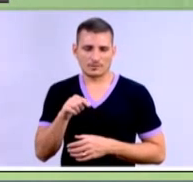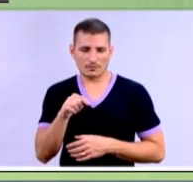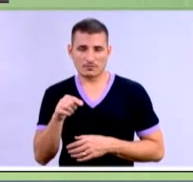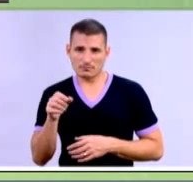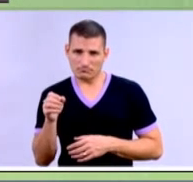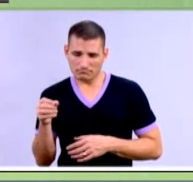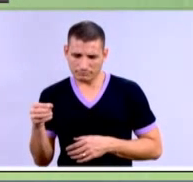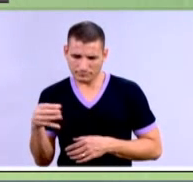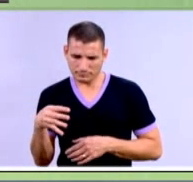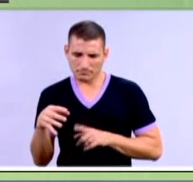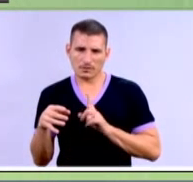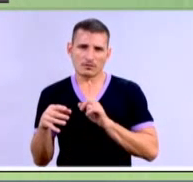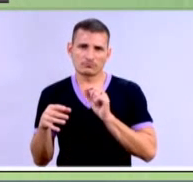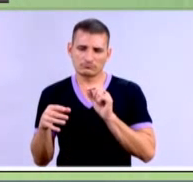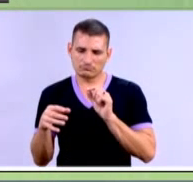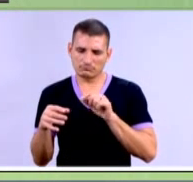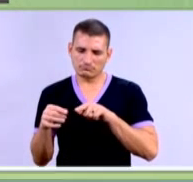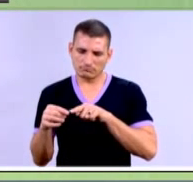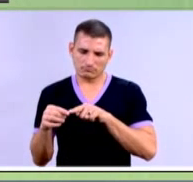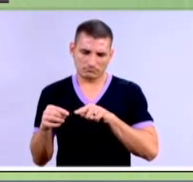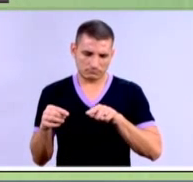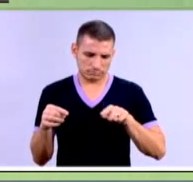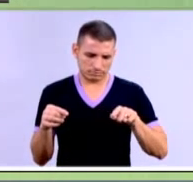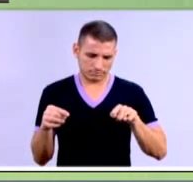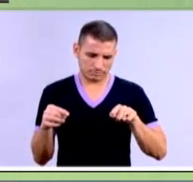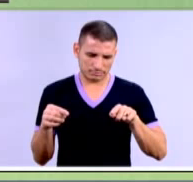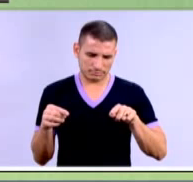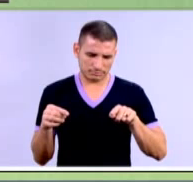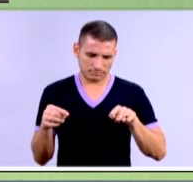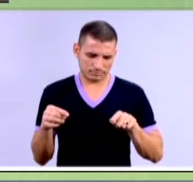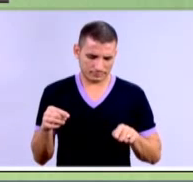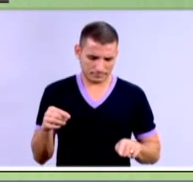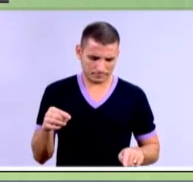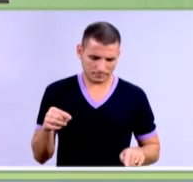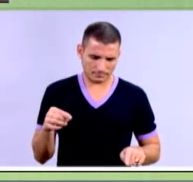vai caminhar, ela vai se